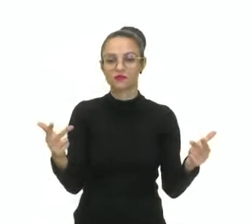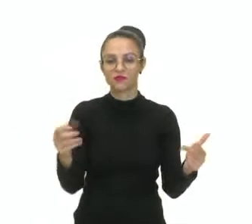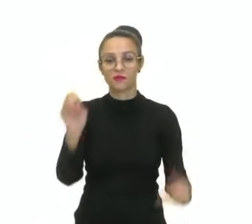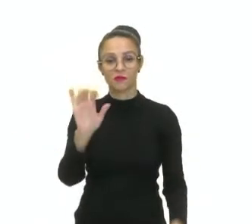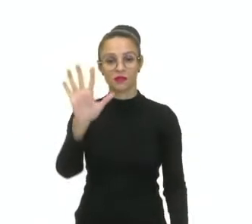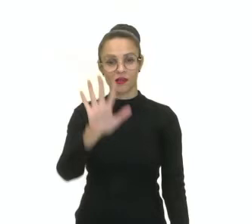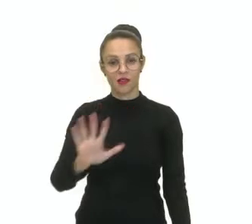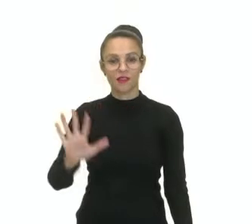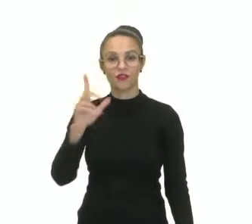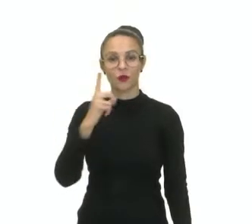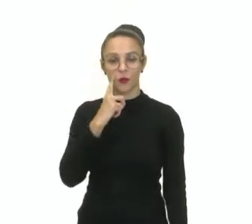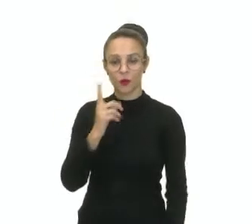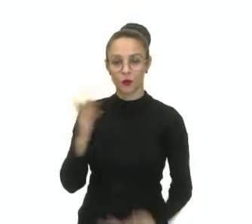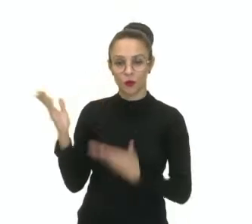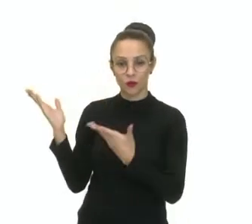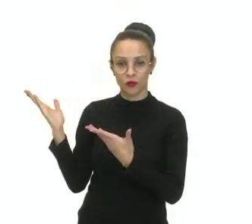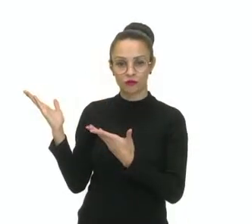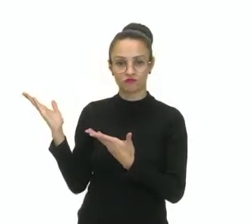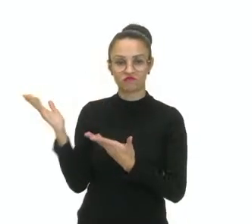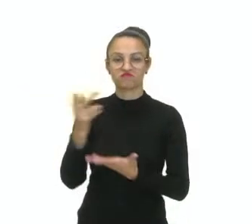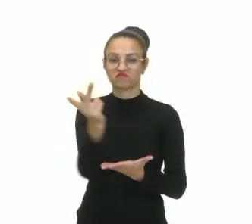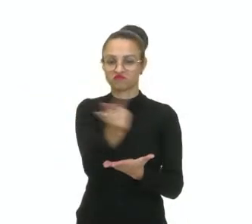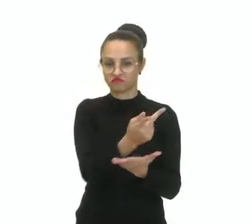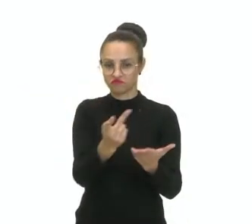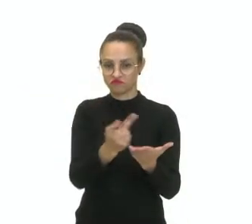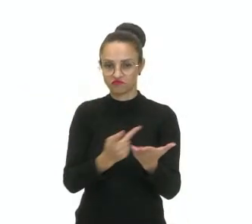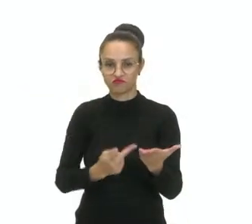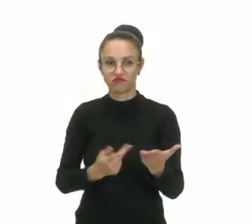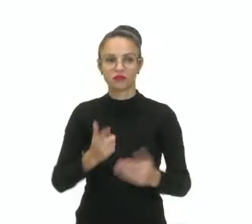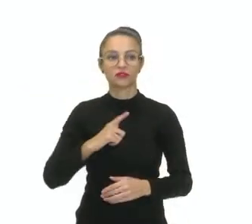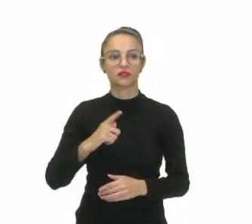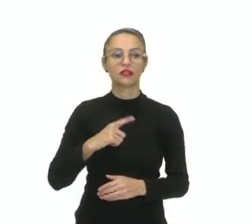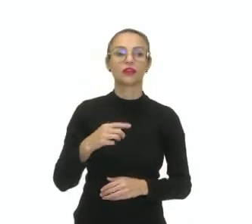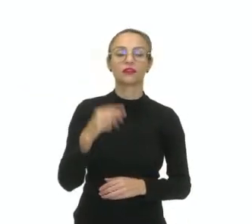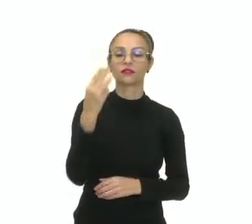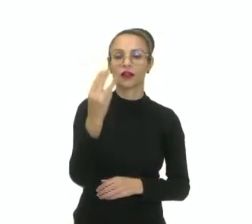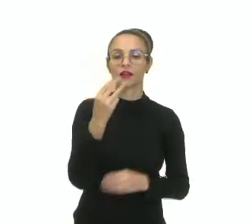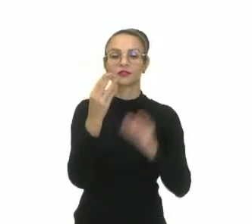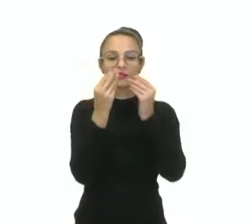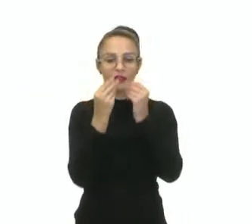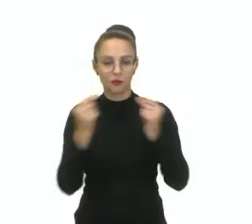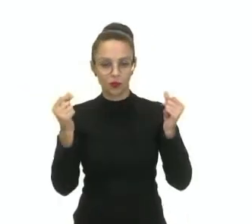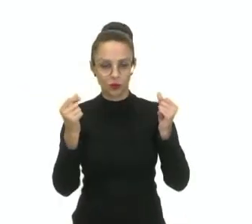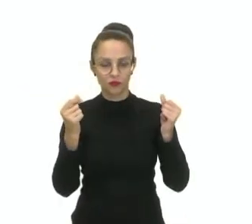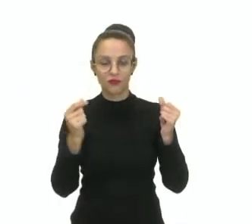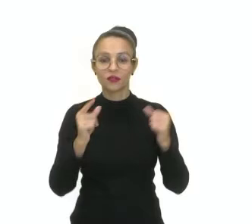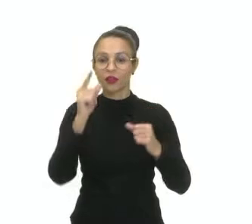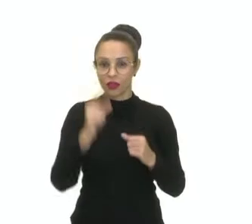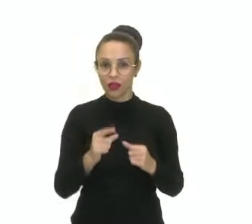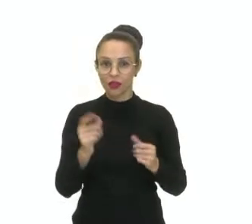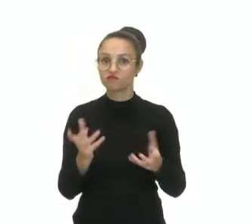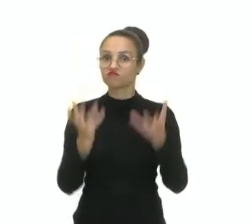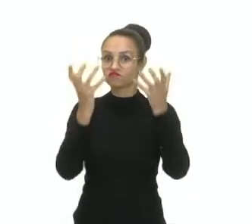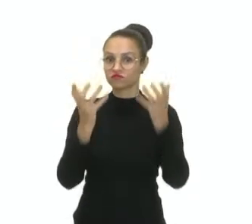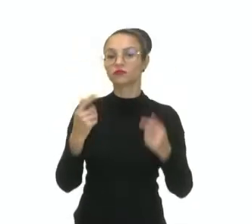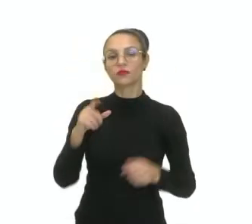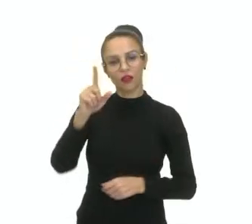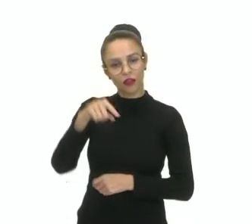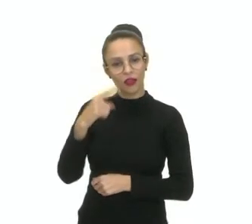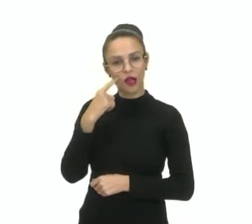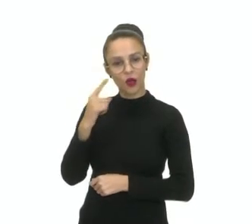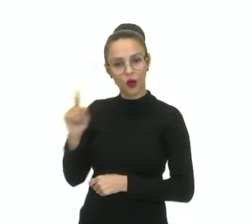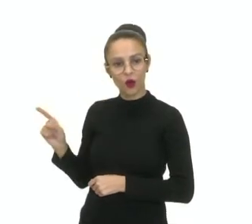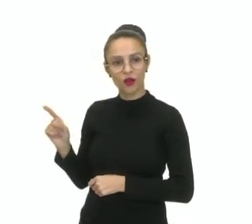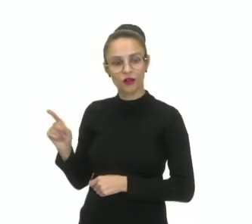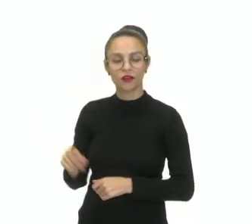observar bem aqui. Tá bem ilustrado, tem os 3 sabores aqui. É atrativo? É, você até olha o produto. Mesmo